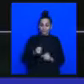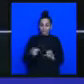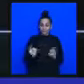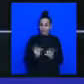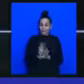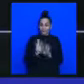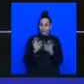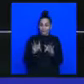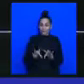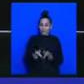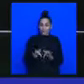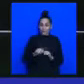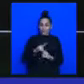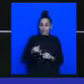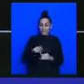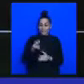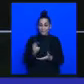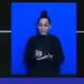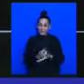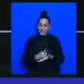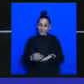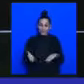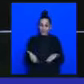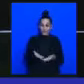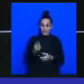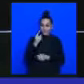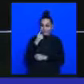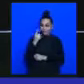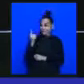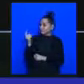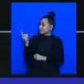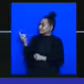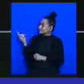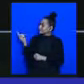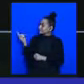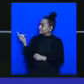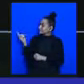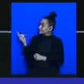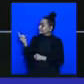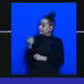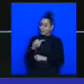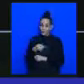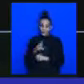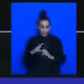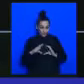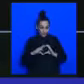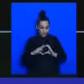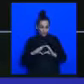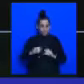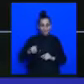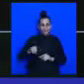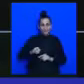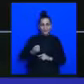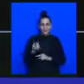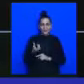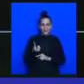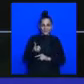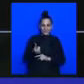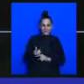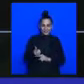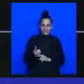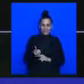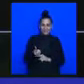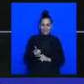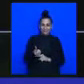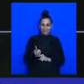para fecharmos assim por dezenas da Quina de hoje vem chegando última bola 16 bola